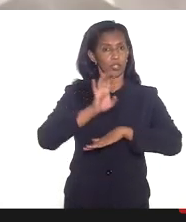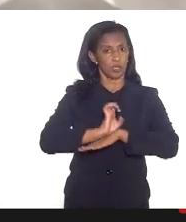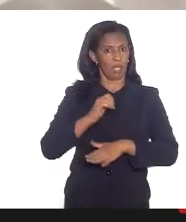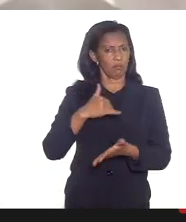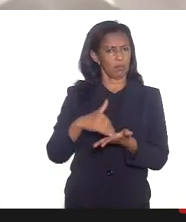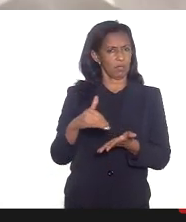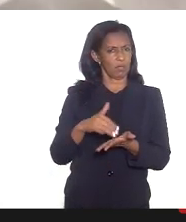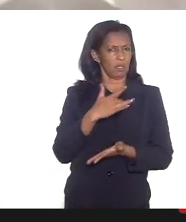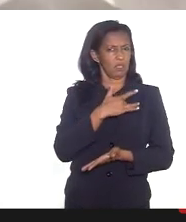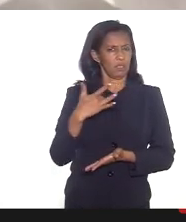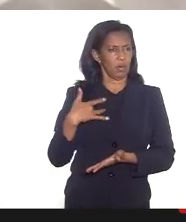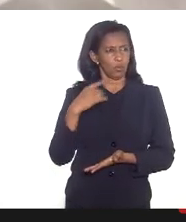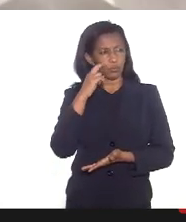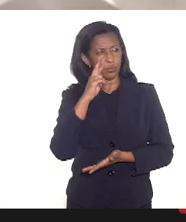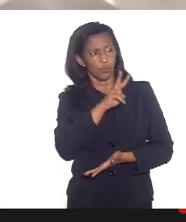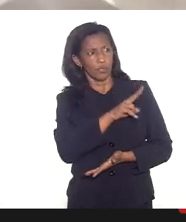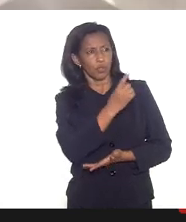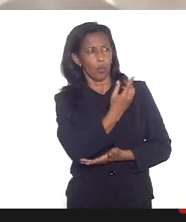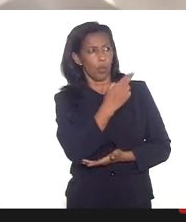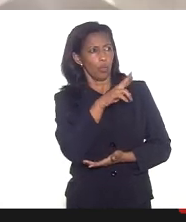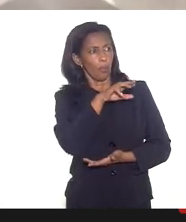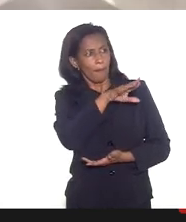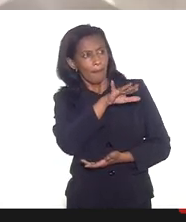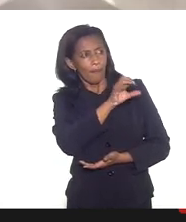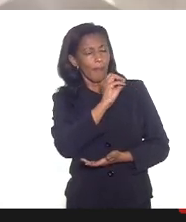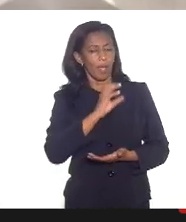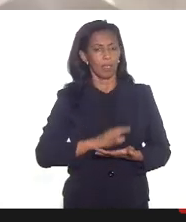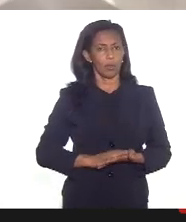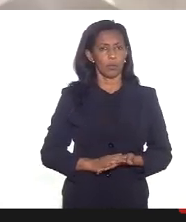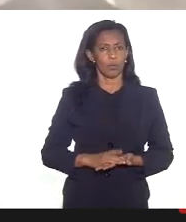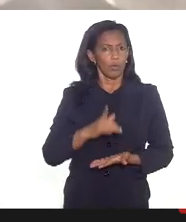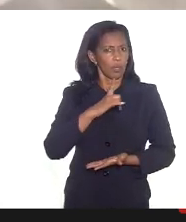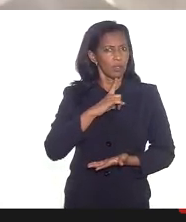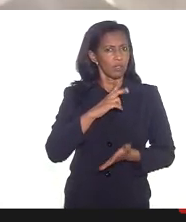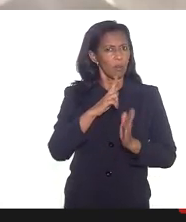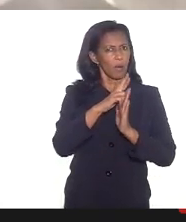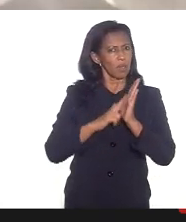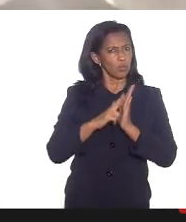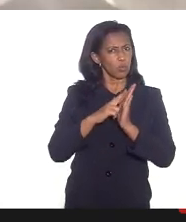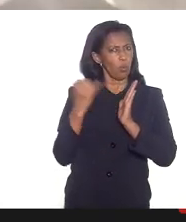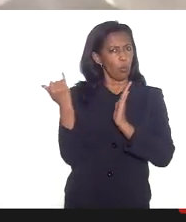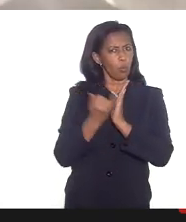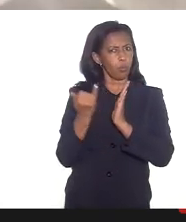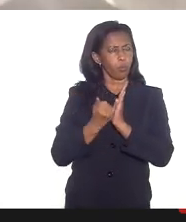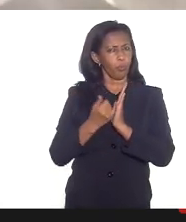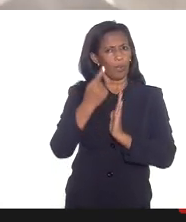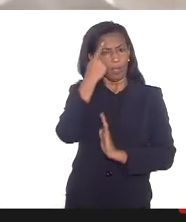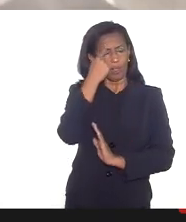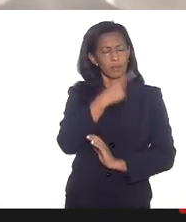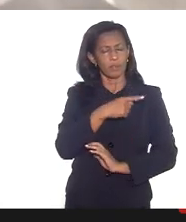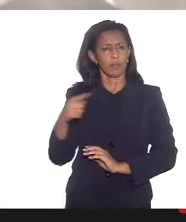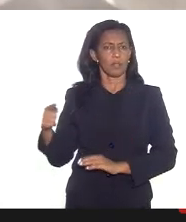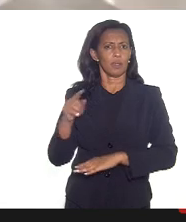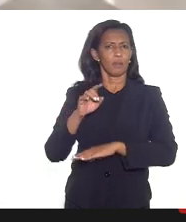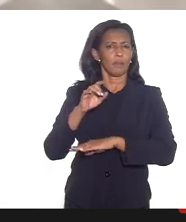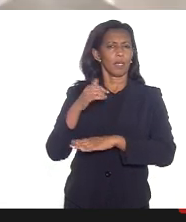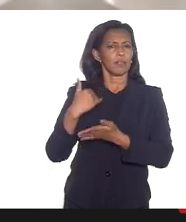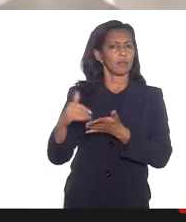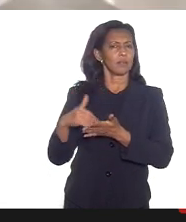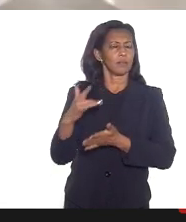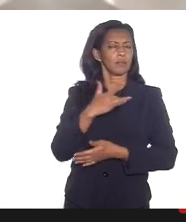Secretaria Estadual de Saúde ou seja aqui o Dr Mário Sérgio é a resolução publicada essa semana pela Secretaria Estadual